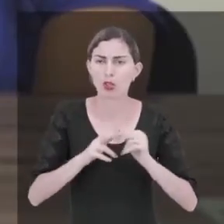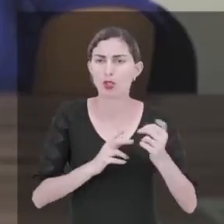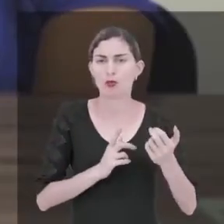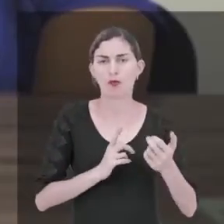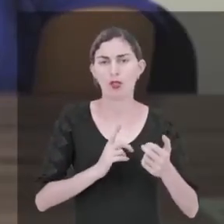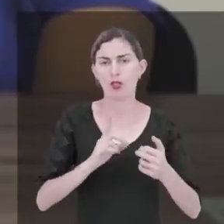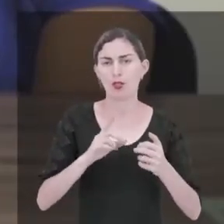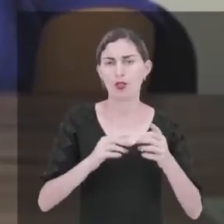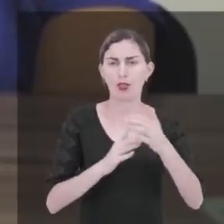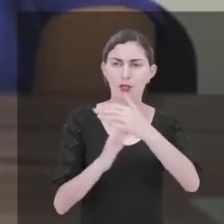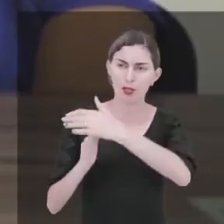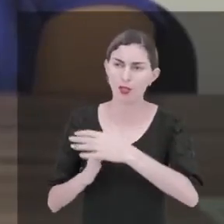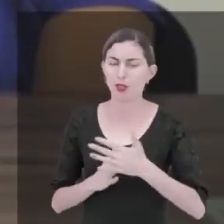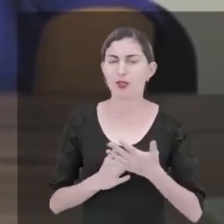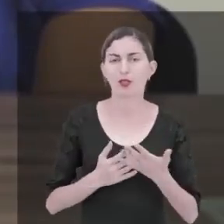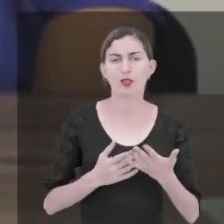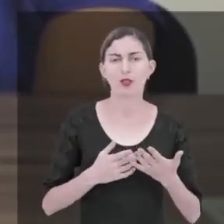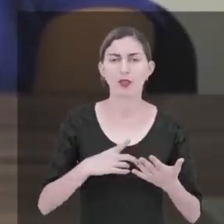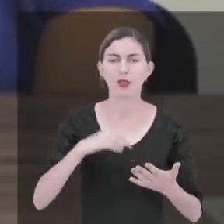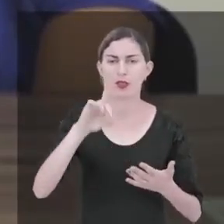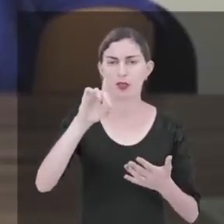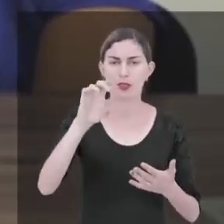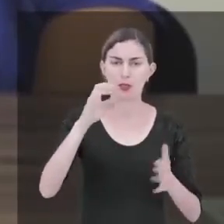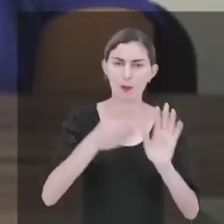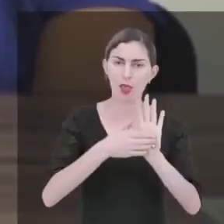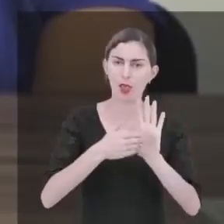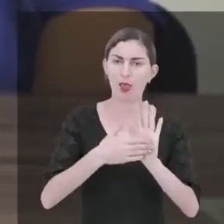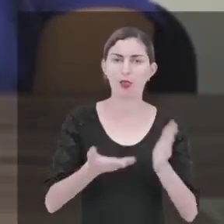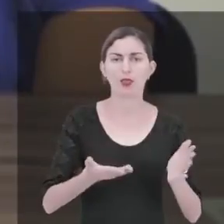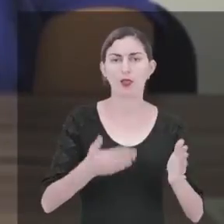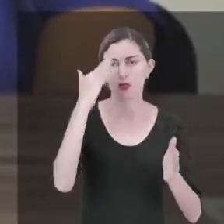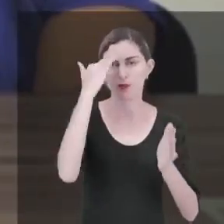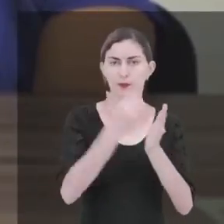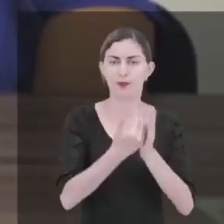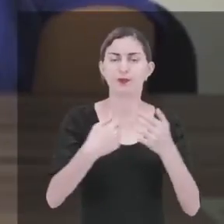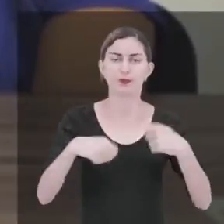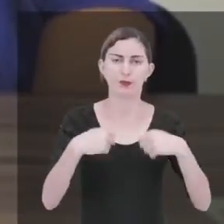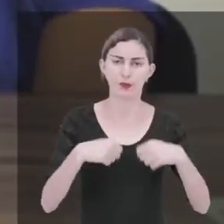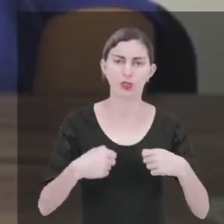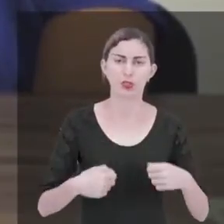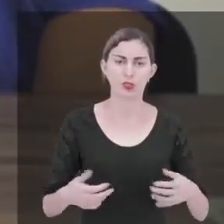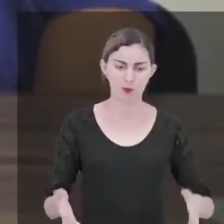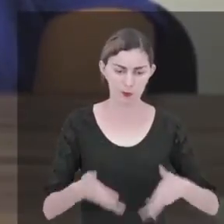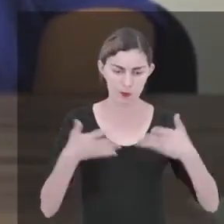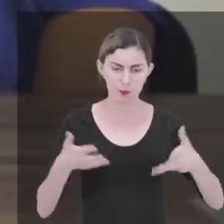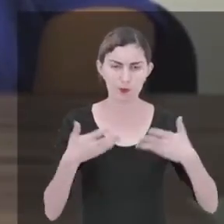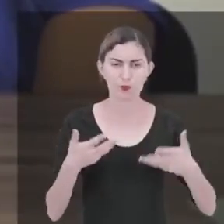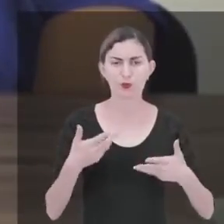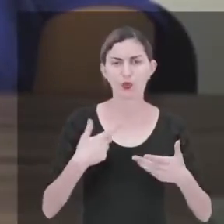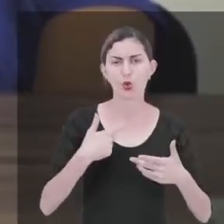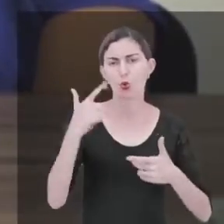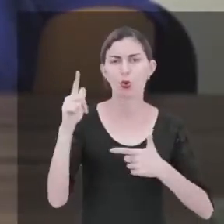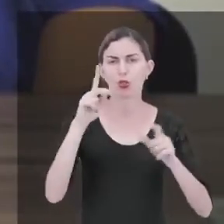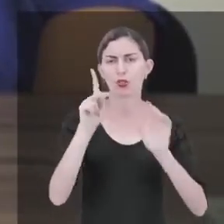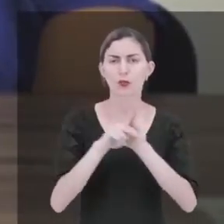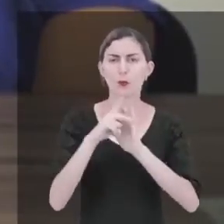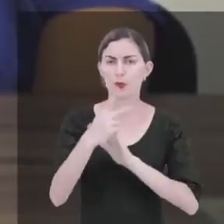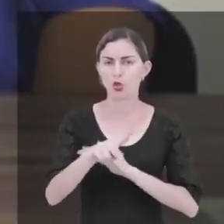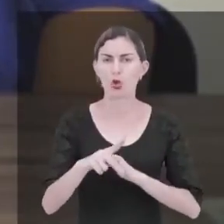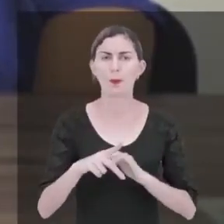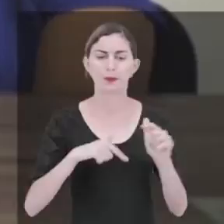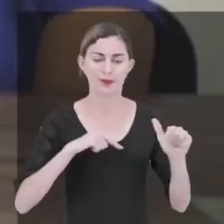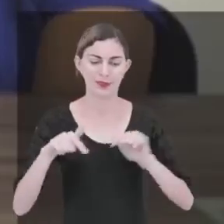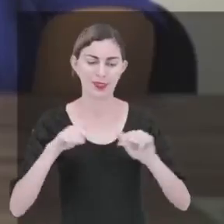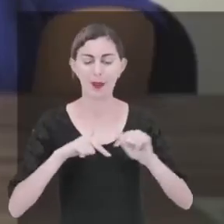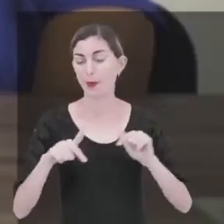são desafiadas, elas se motivam muito mais por ter metas e outras pessoas se motivam muito mais pela realização do